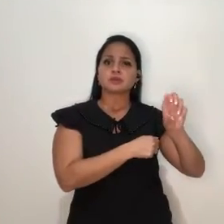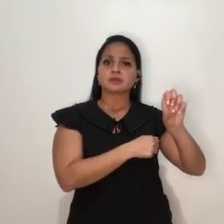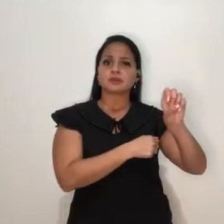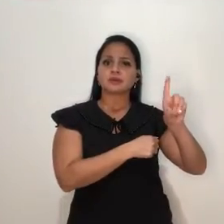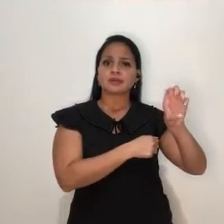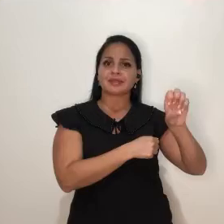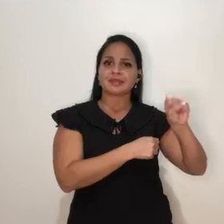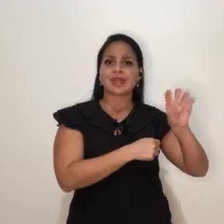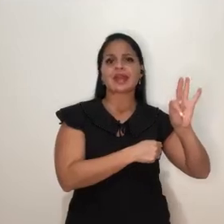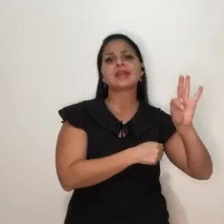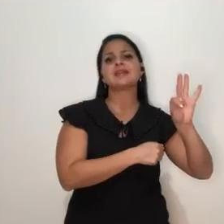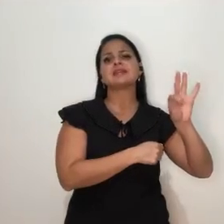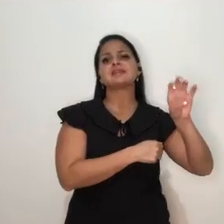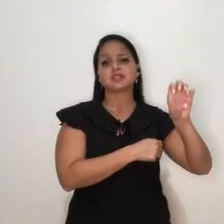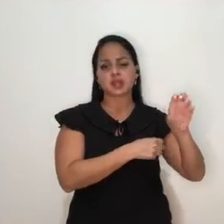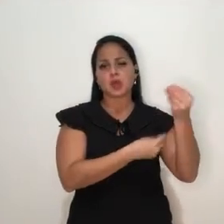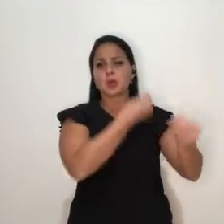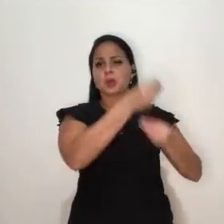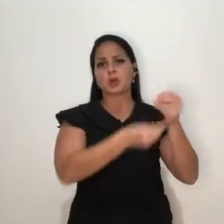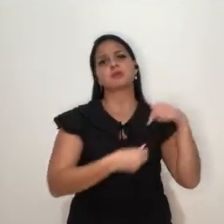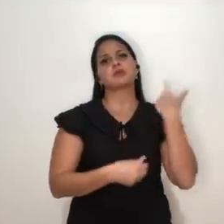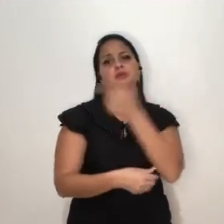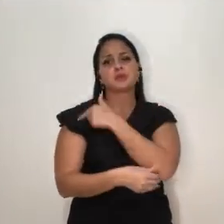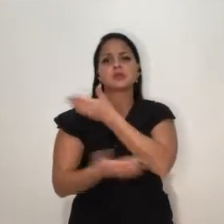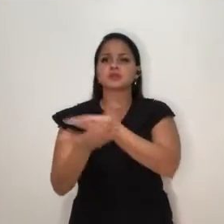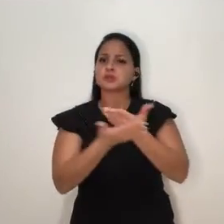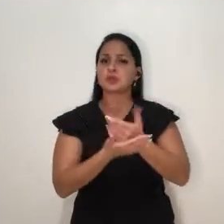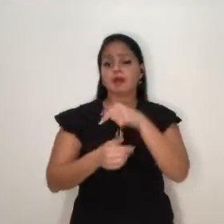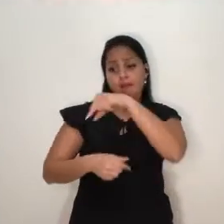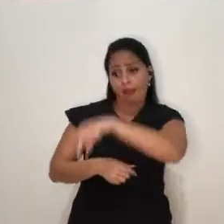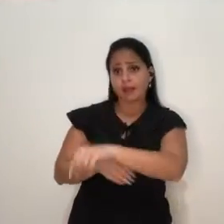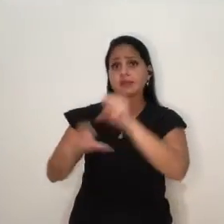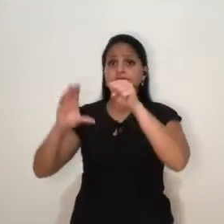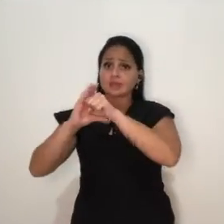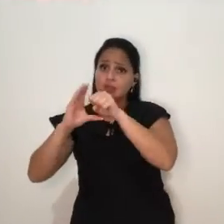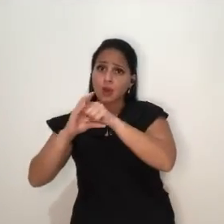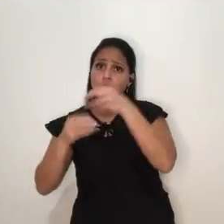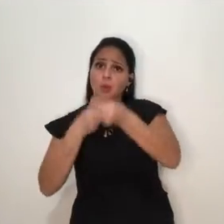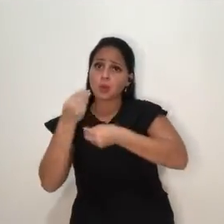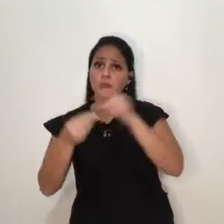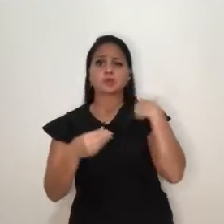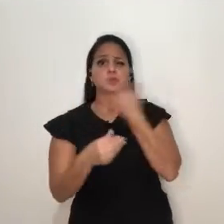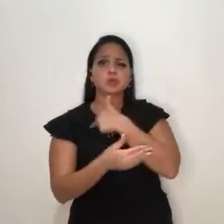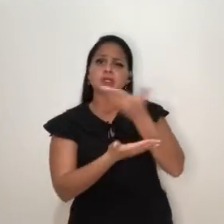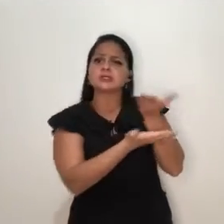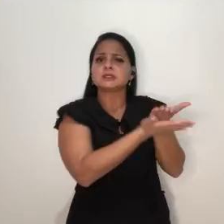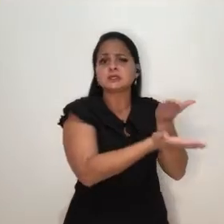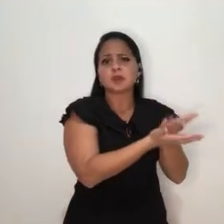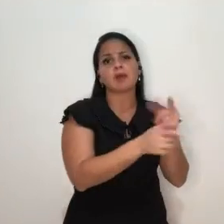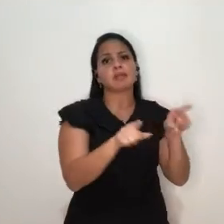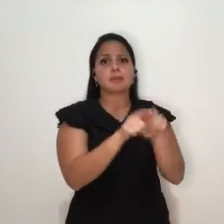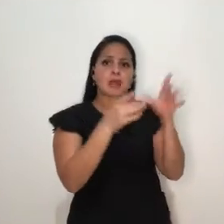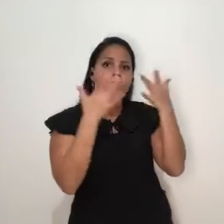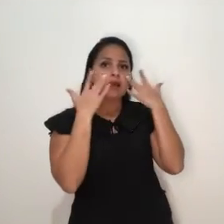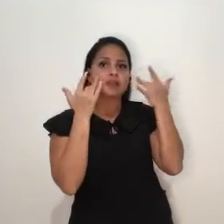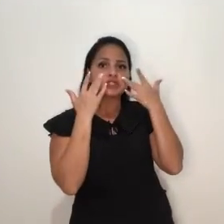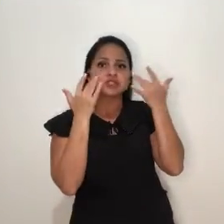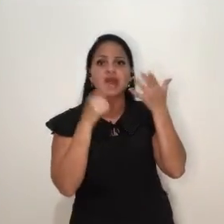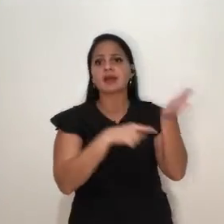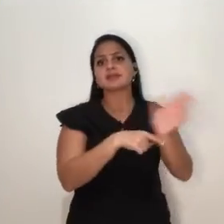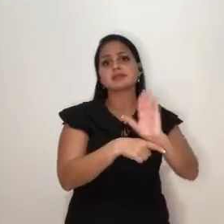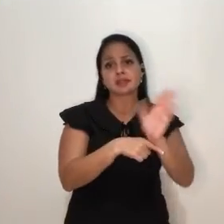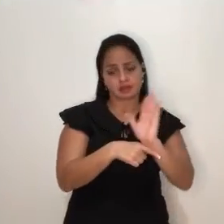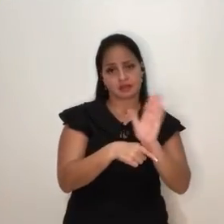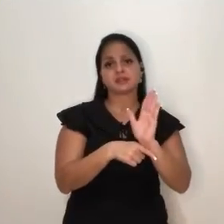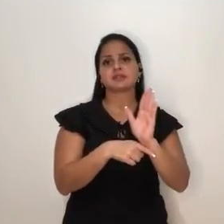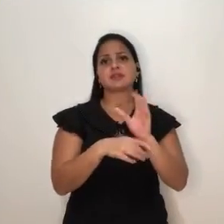arte aqui, levar para lá, levar um pouquinho do teatro, do cinema, do Centro-Oeste, que não é, o